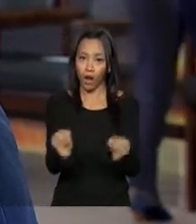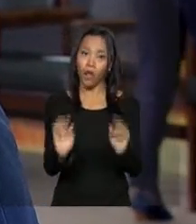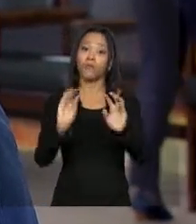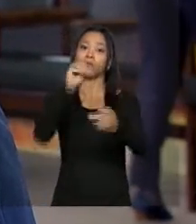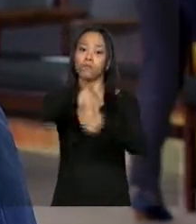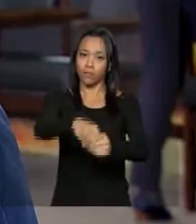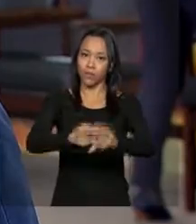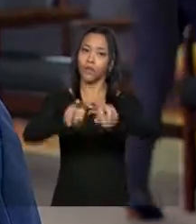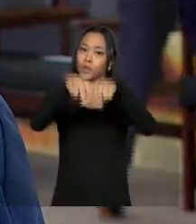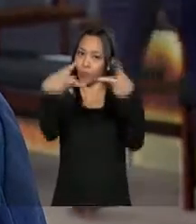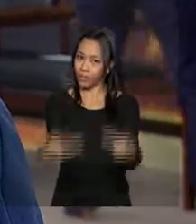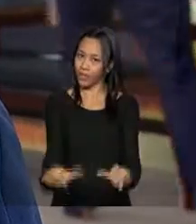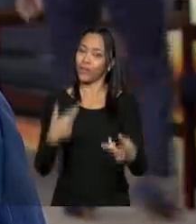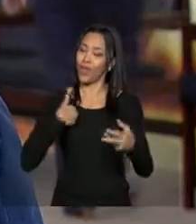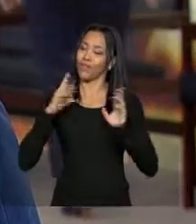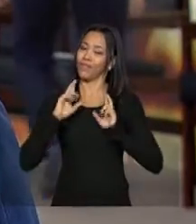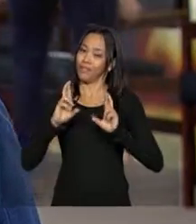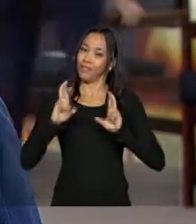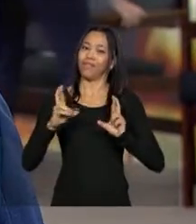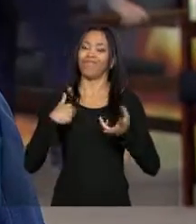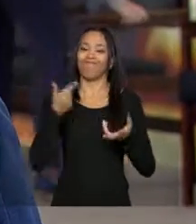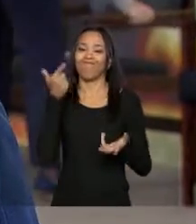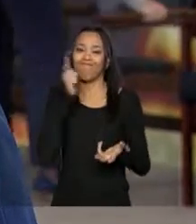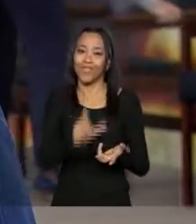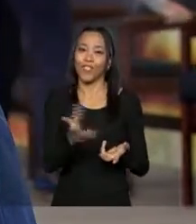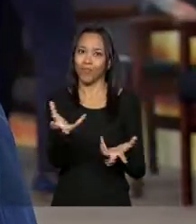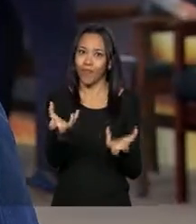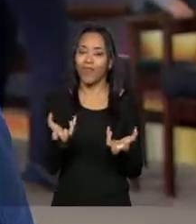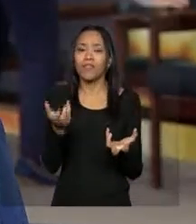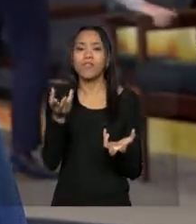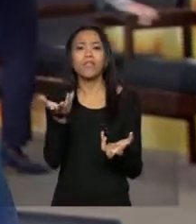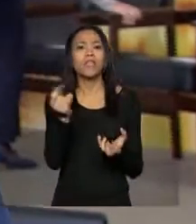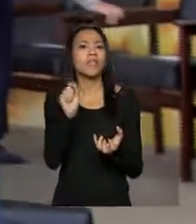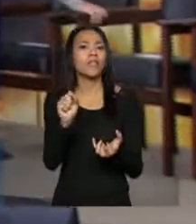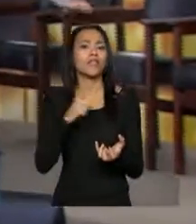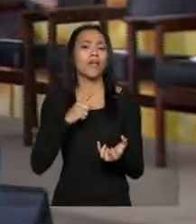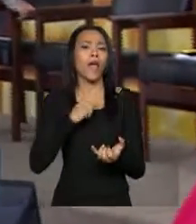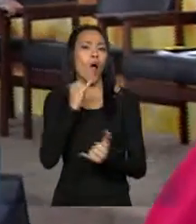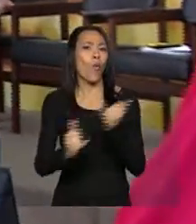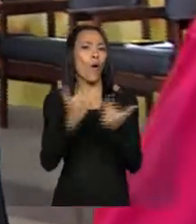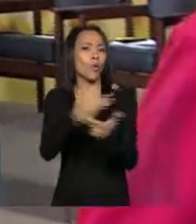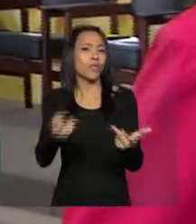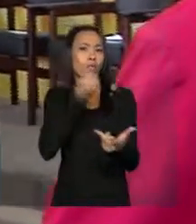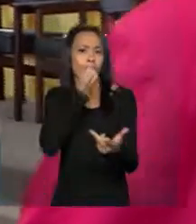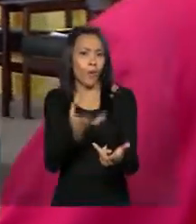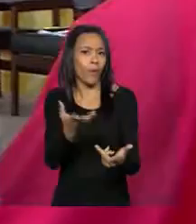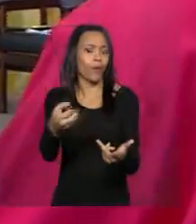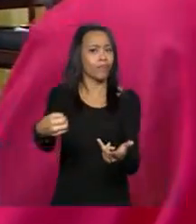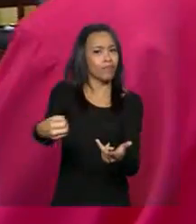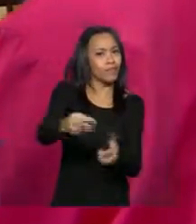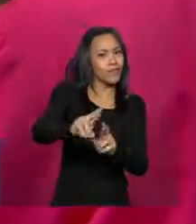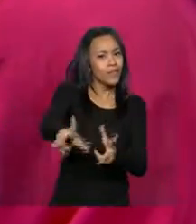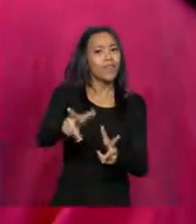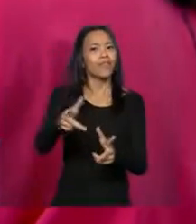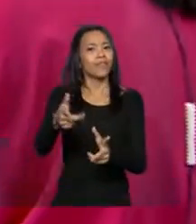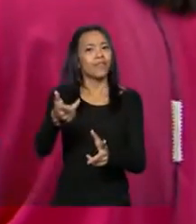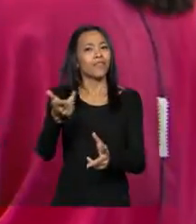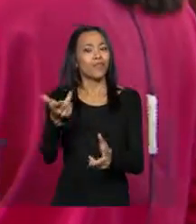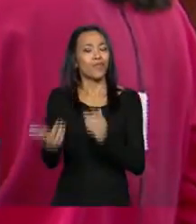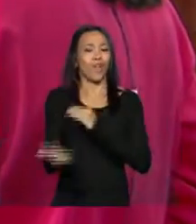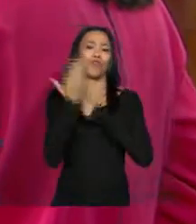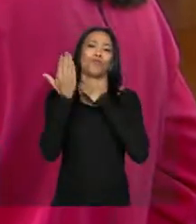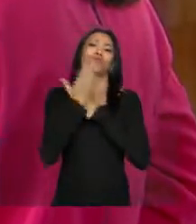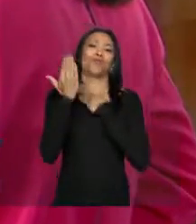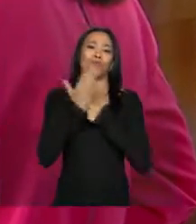é a mais alta possível. Estamos efetivamente engajados em que alguma coisa boa, nova, nos tire um pouco esse ostracismo